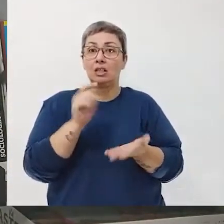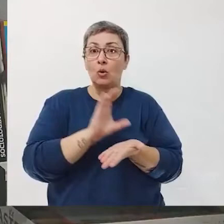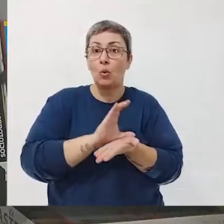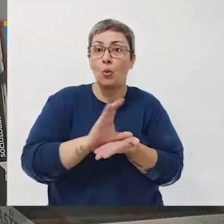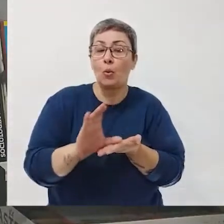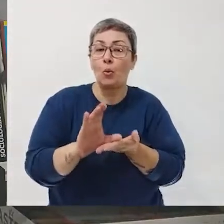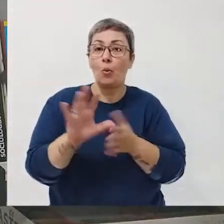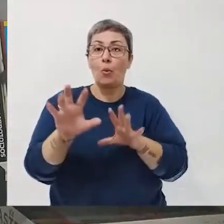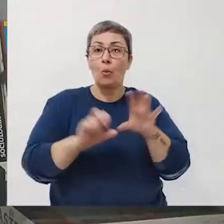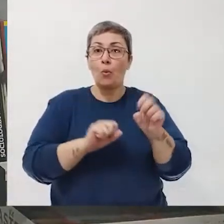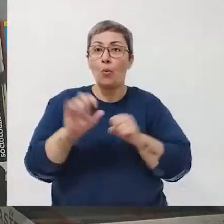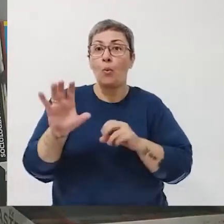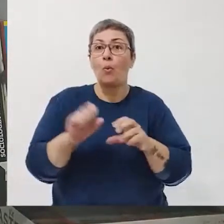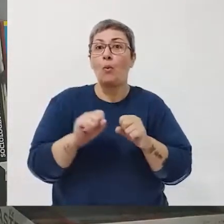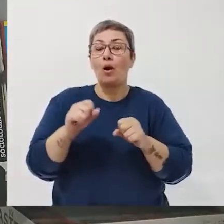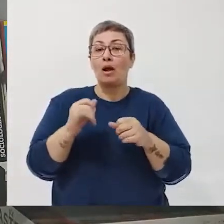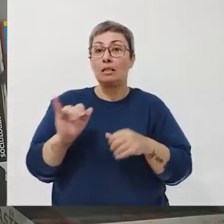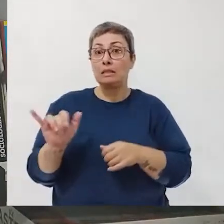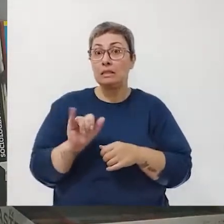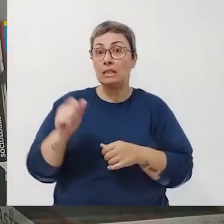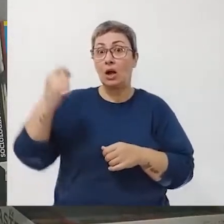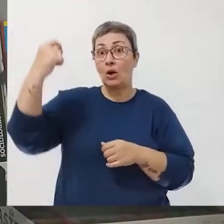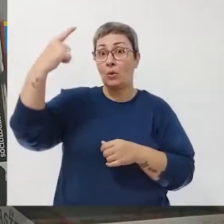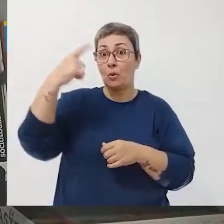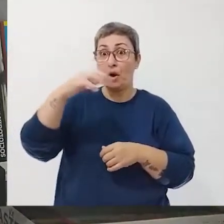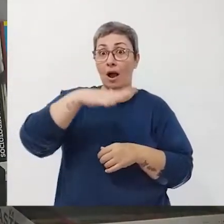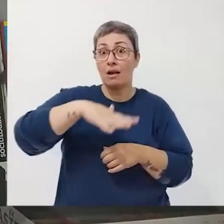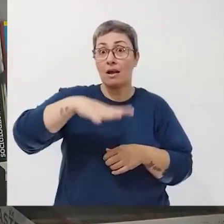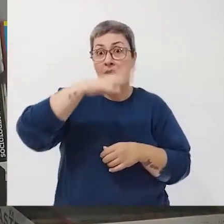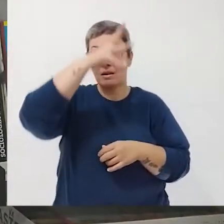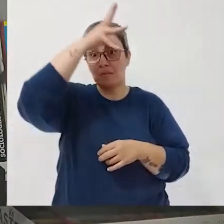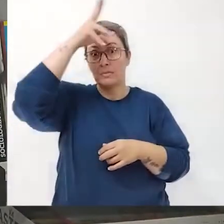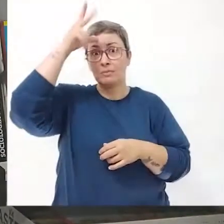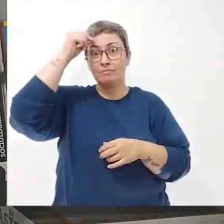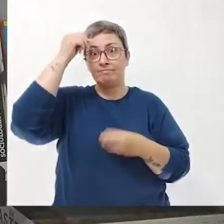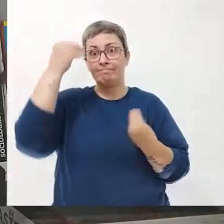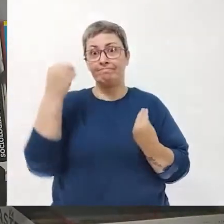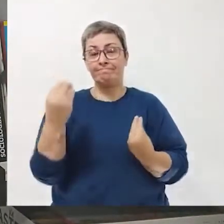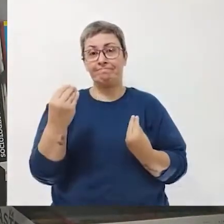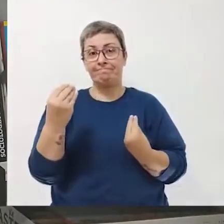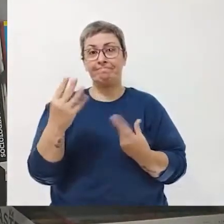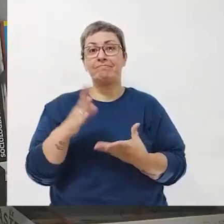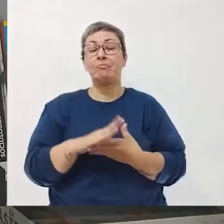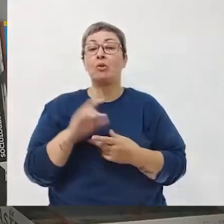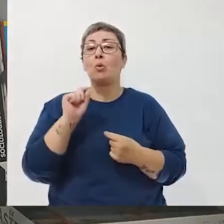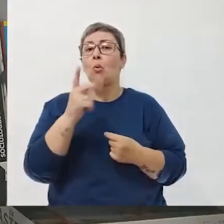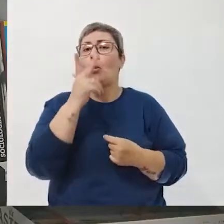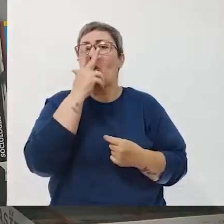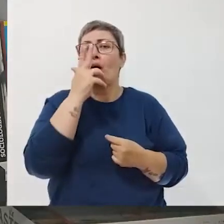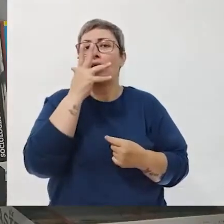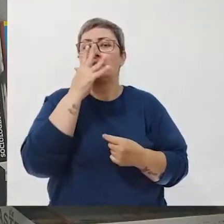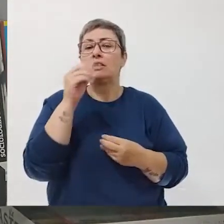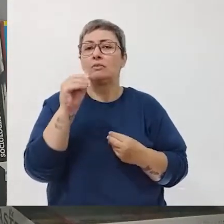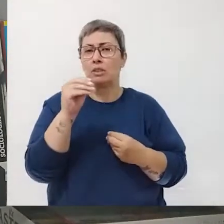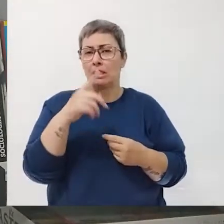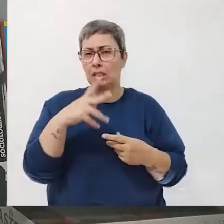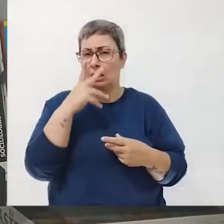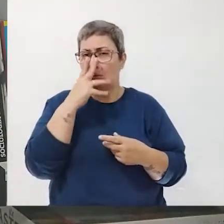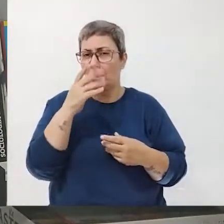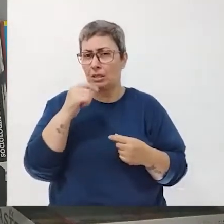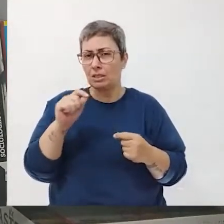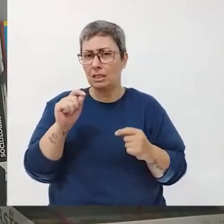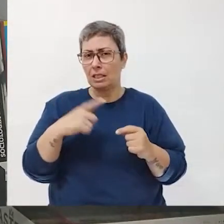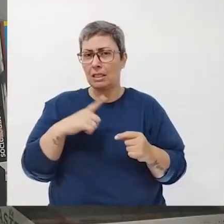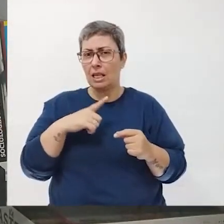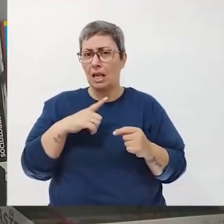em captação de energia solar na região amazônica, né? O que vocês acham? Vocês acham que esse não